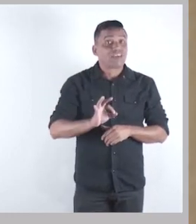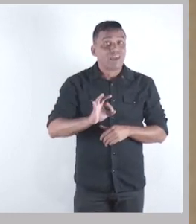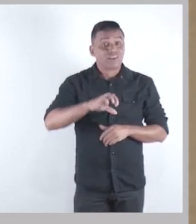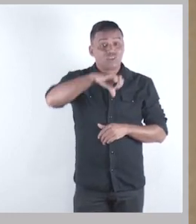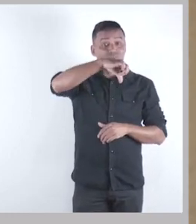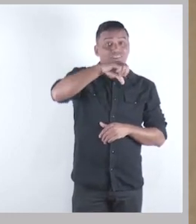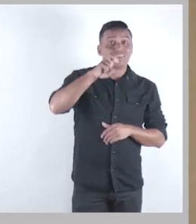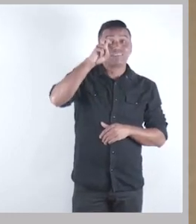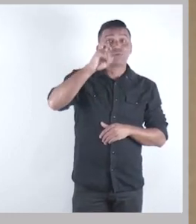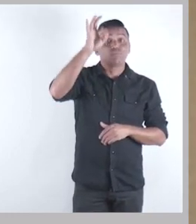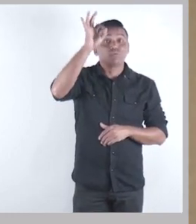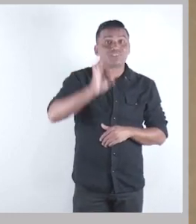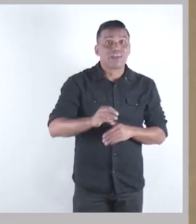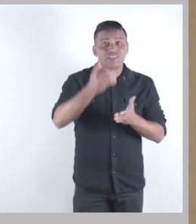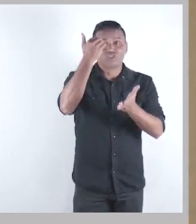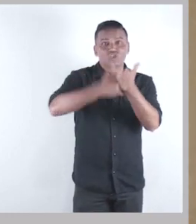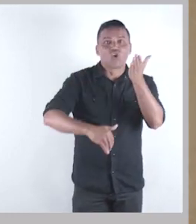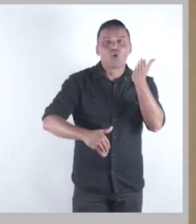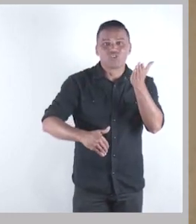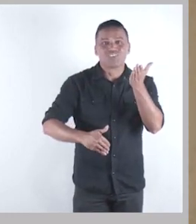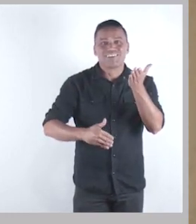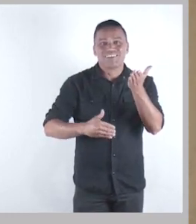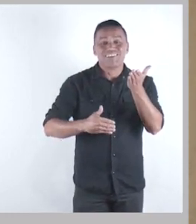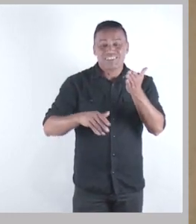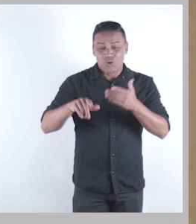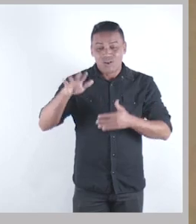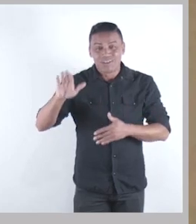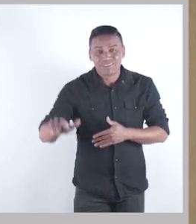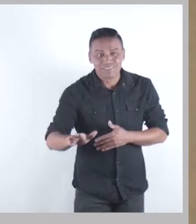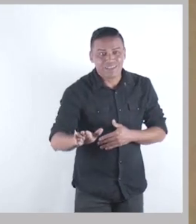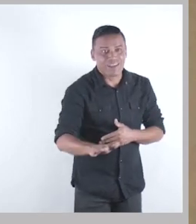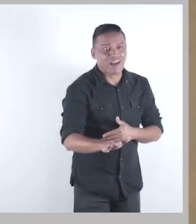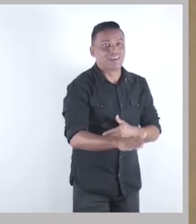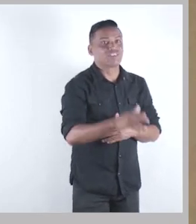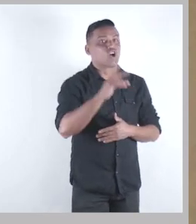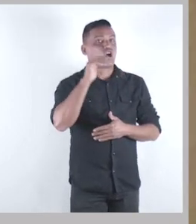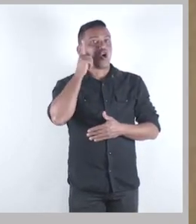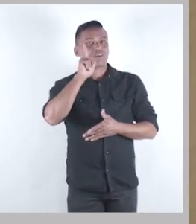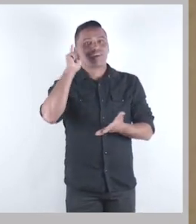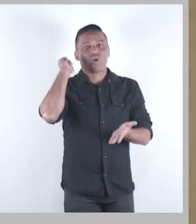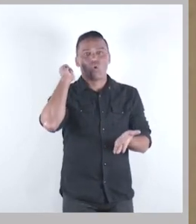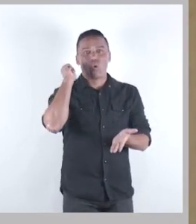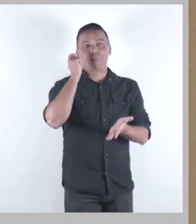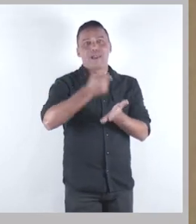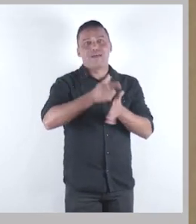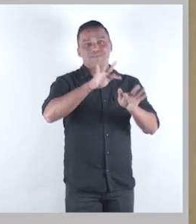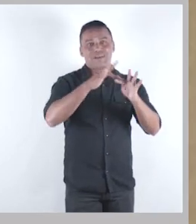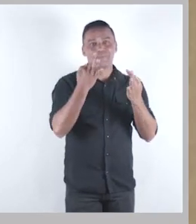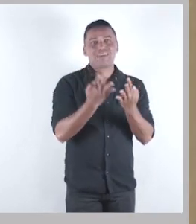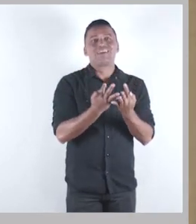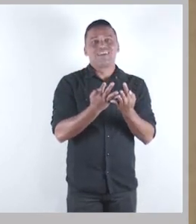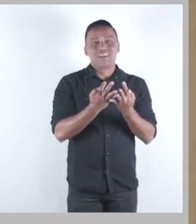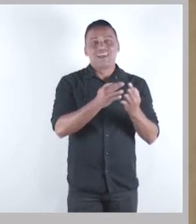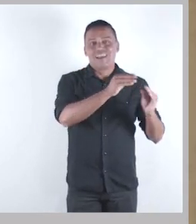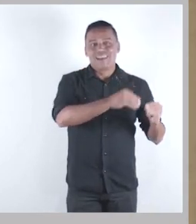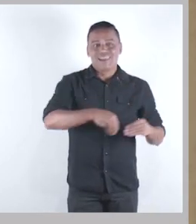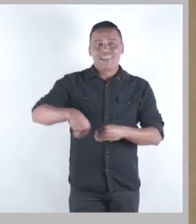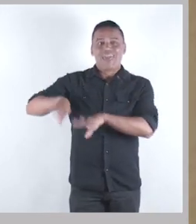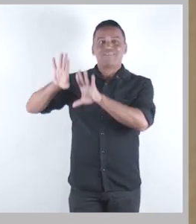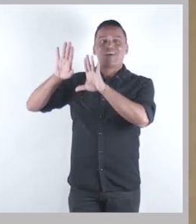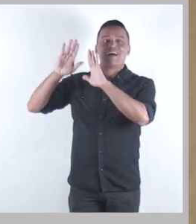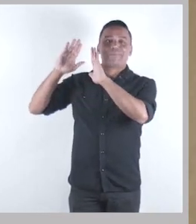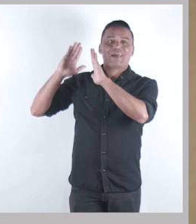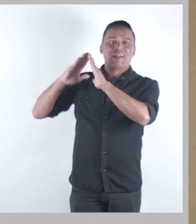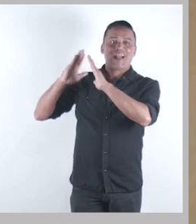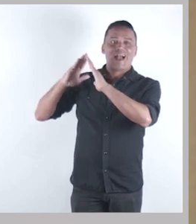95% de desconto, o que permite, portanto, que as crianças tenham um livro escolar seu, possam levar para casa, isso é bom. E